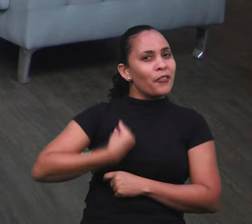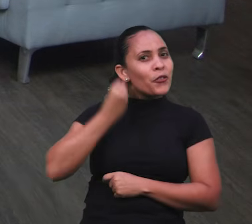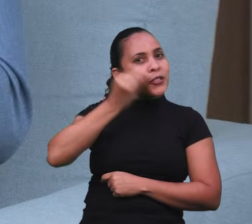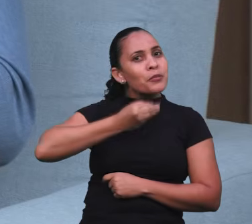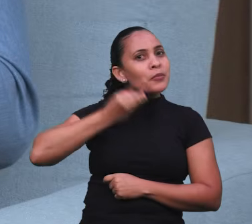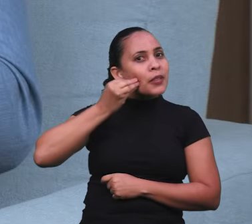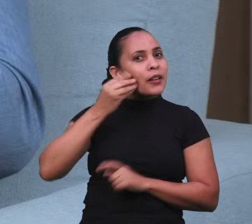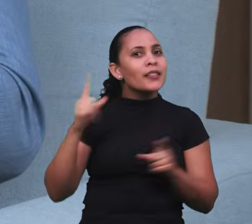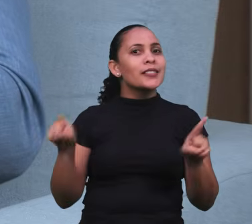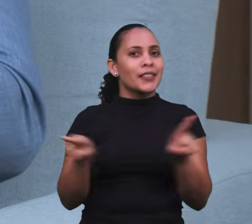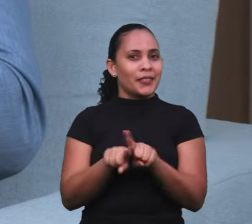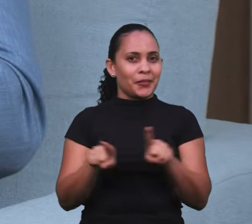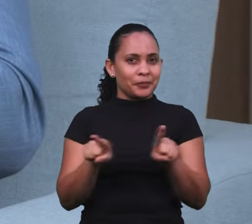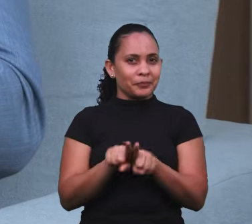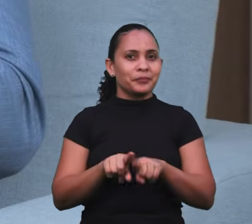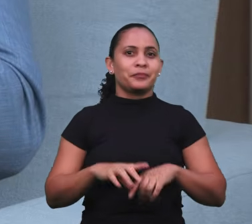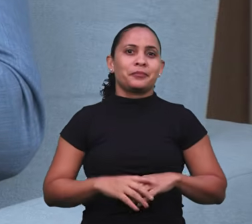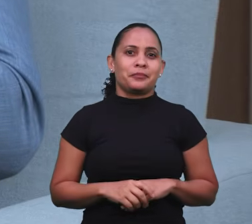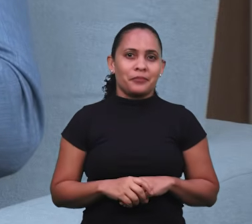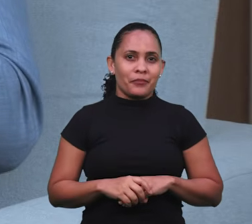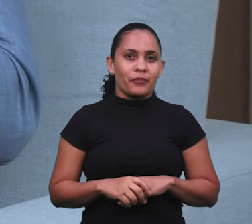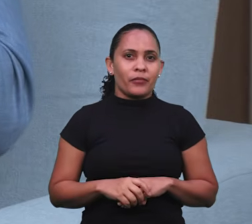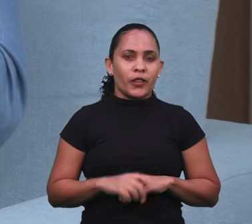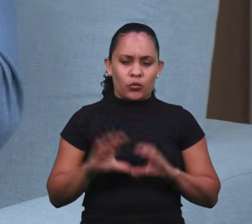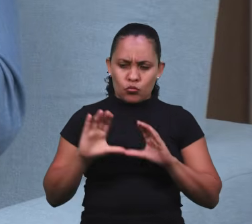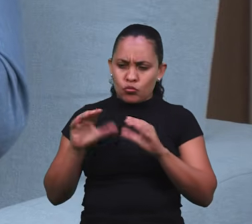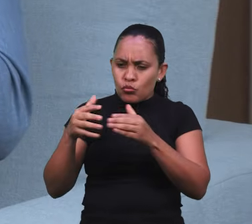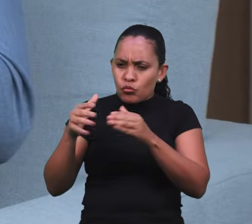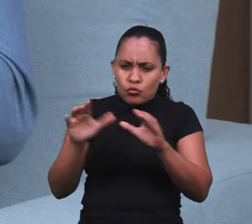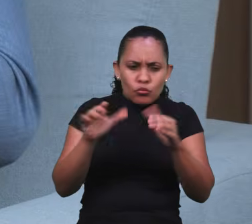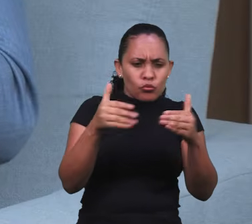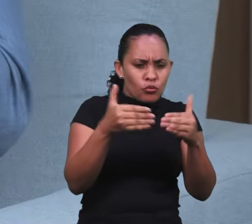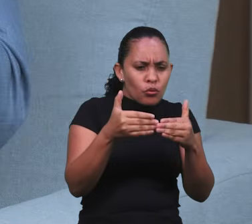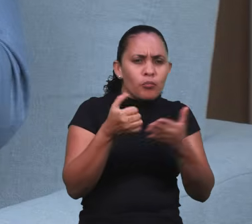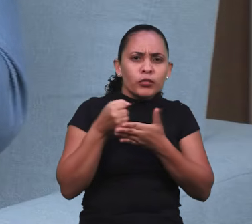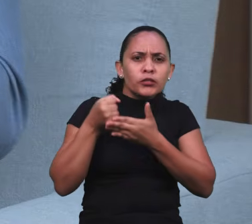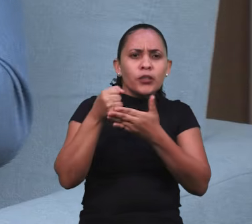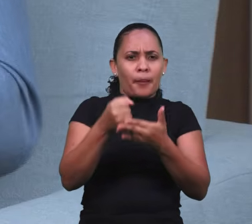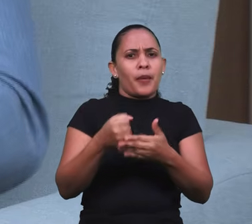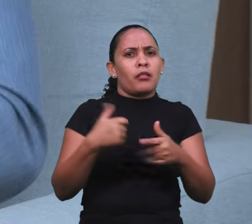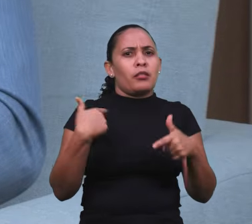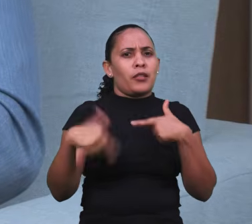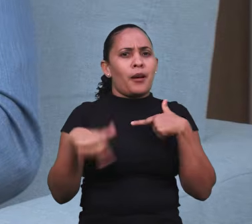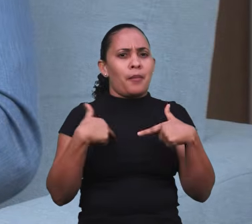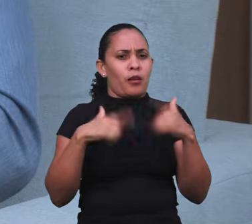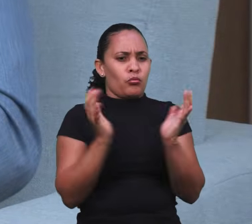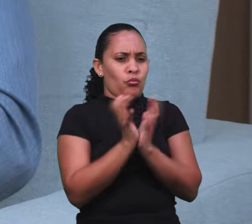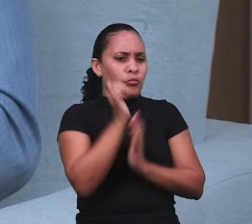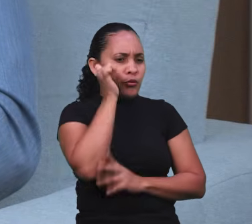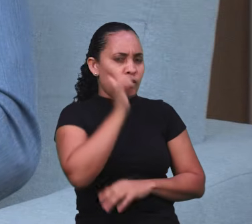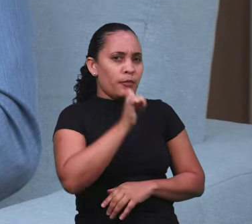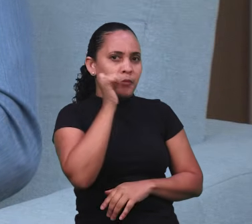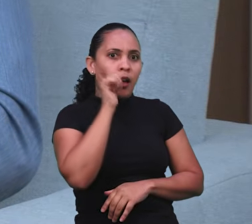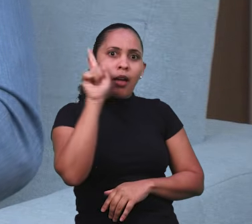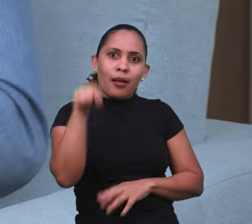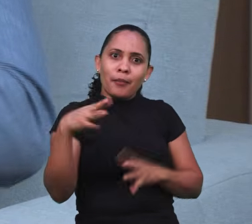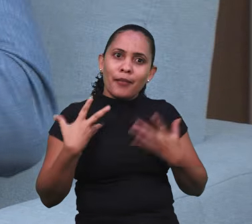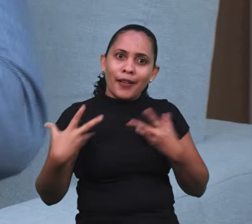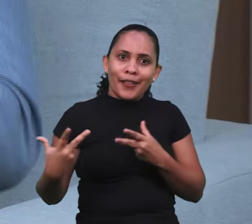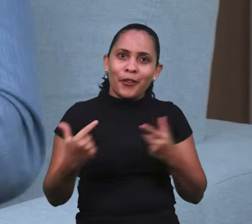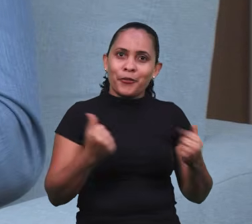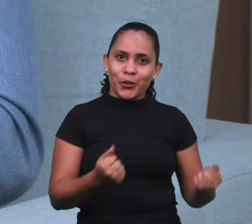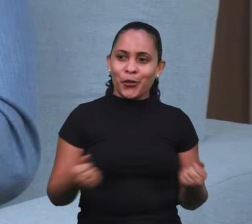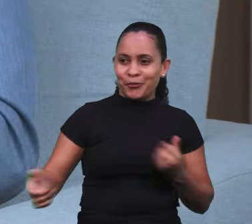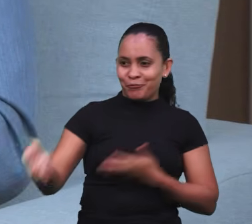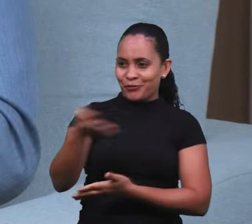profético, sobre a instituição, de grupos na igreja, trabalho de senhoras, tudo